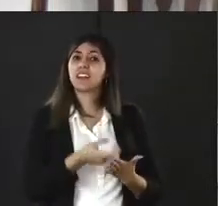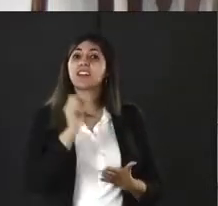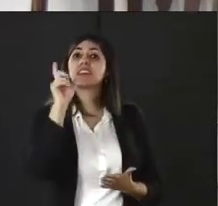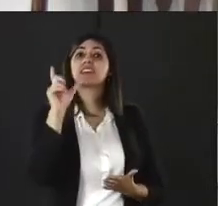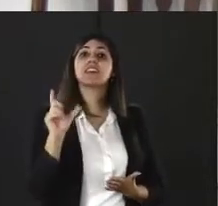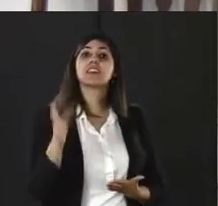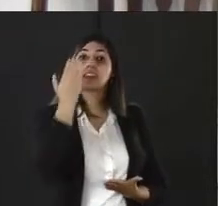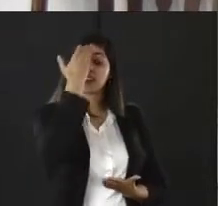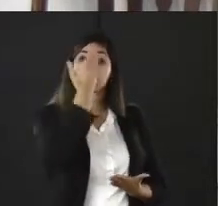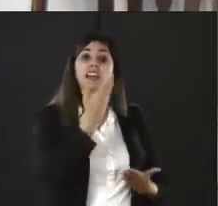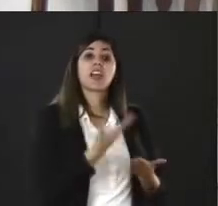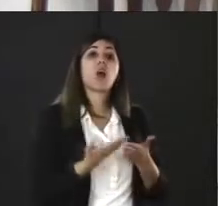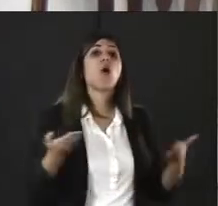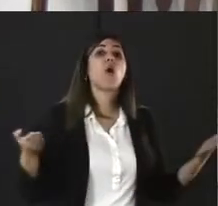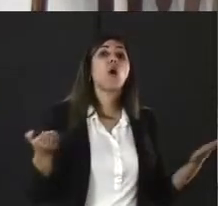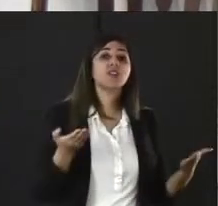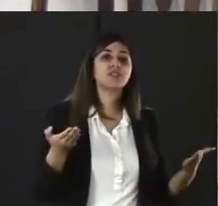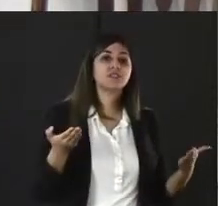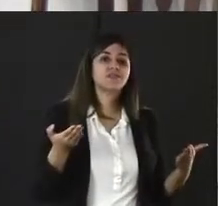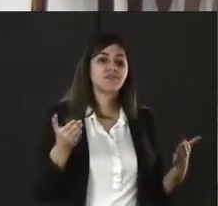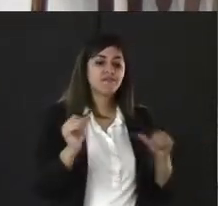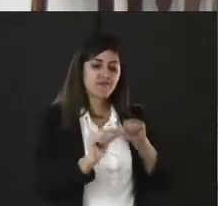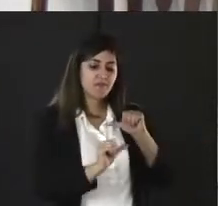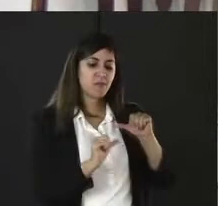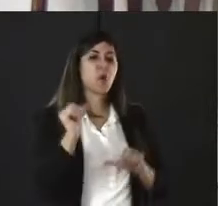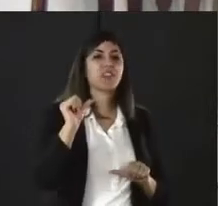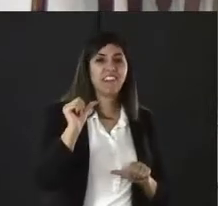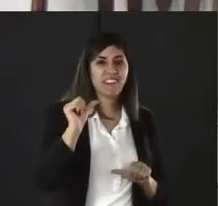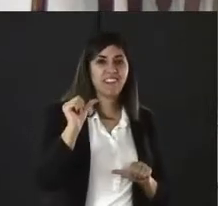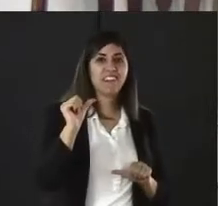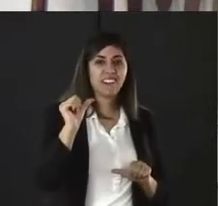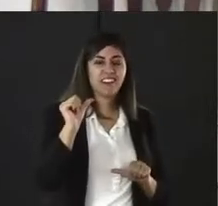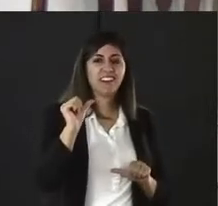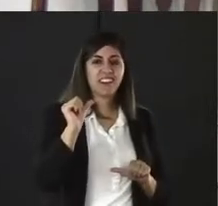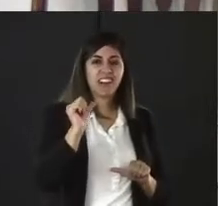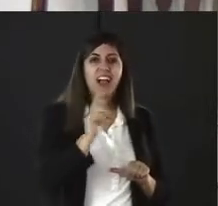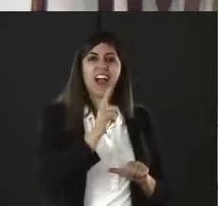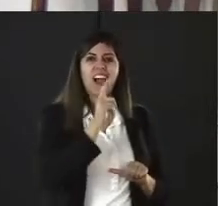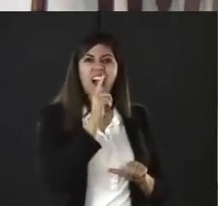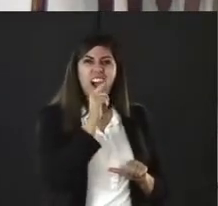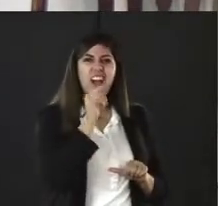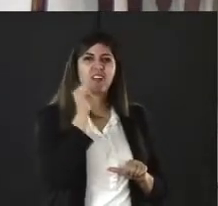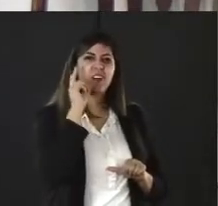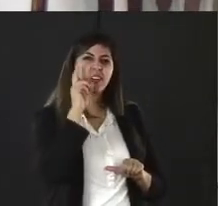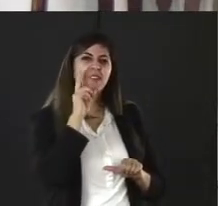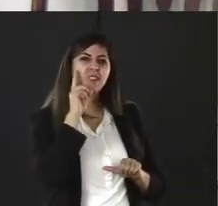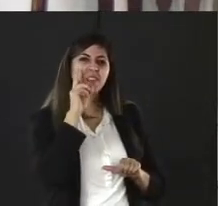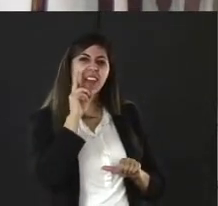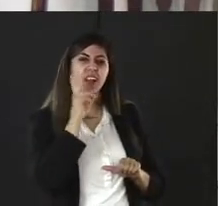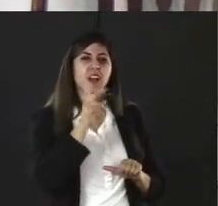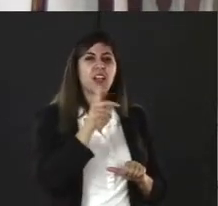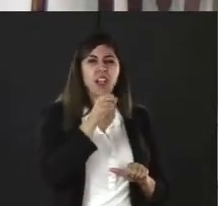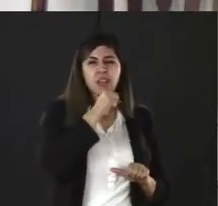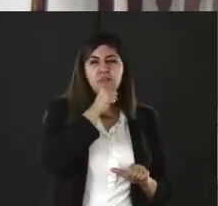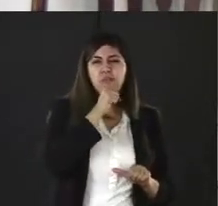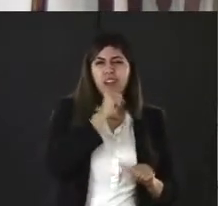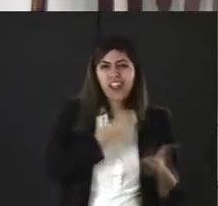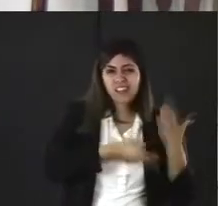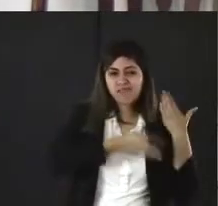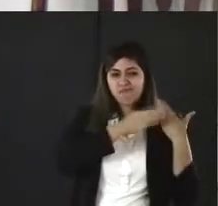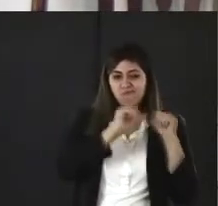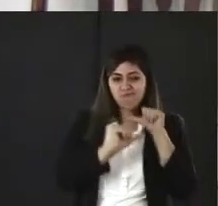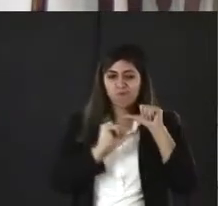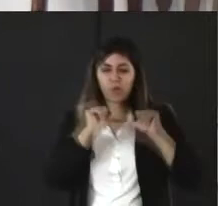hoje nesse que transforma água em vinho nesse que transformou a velha ordem na nova ordem quem